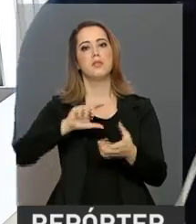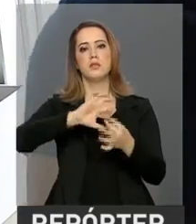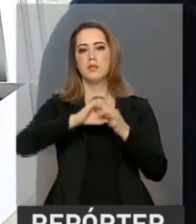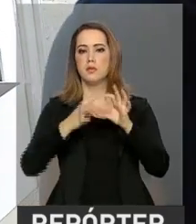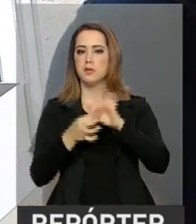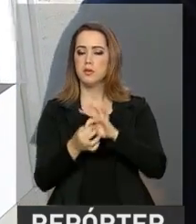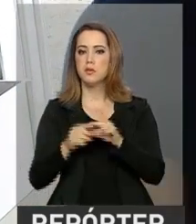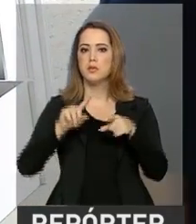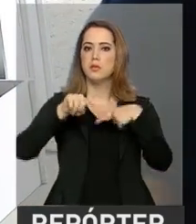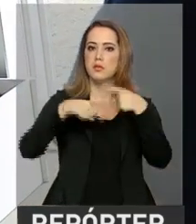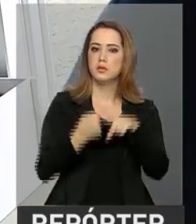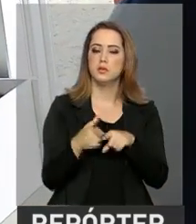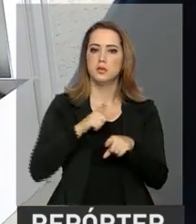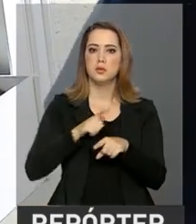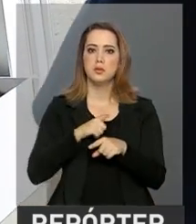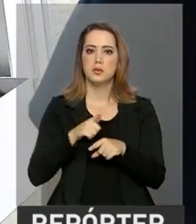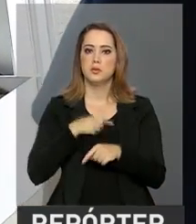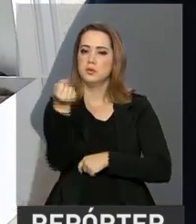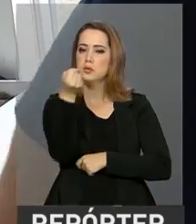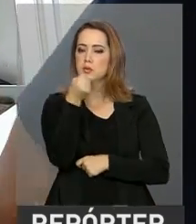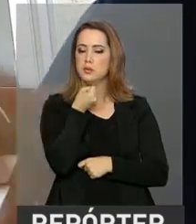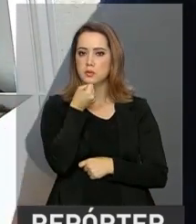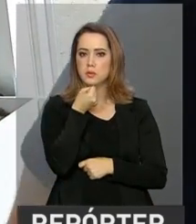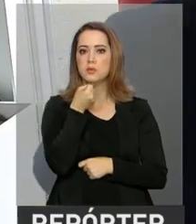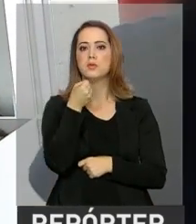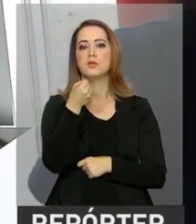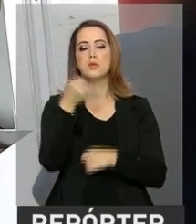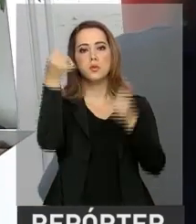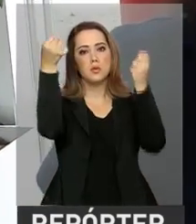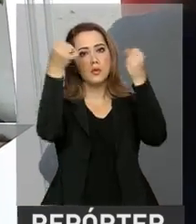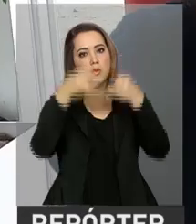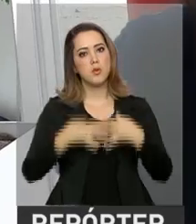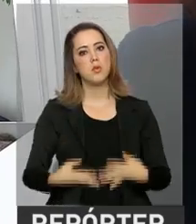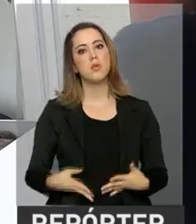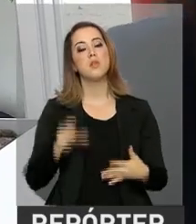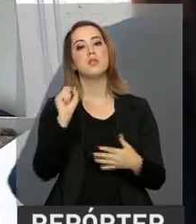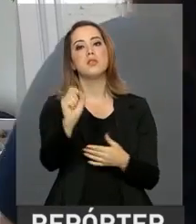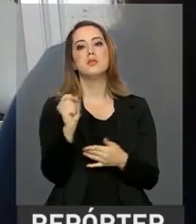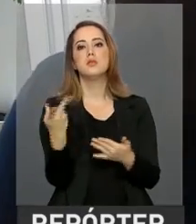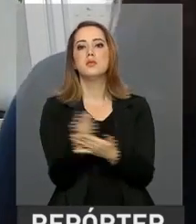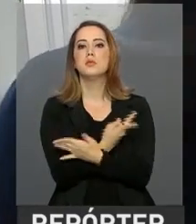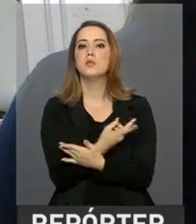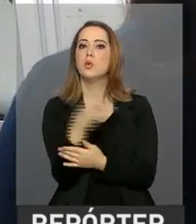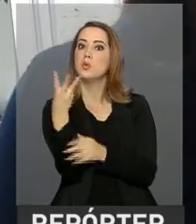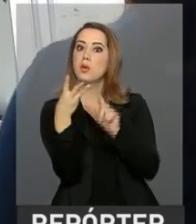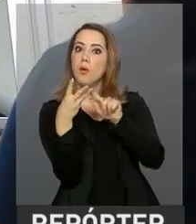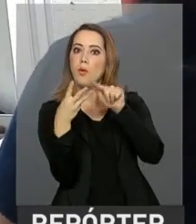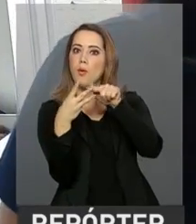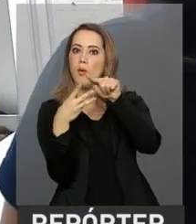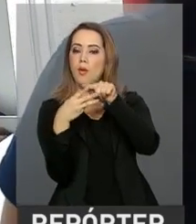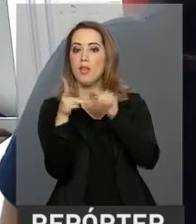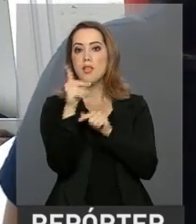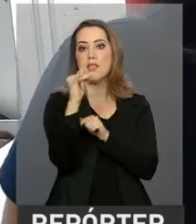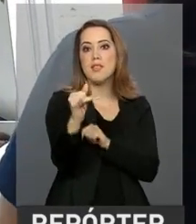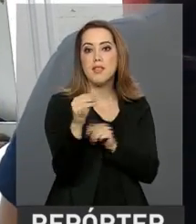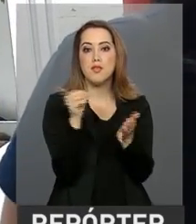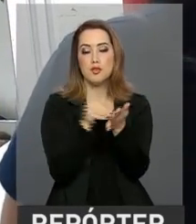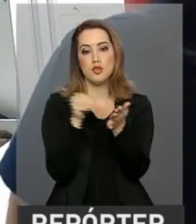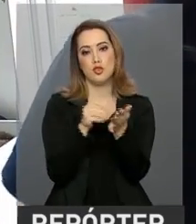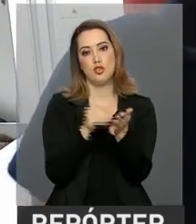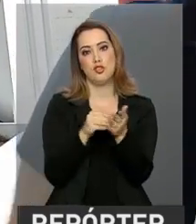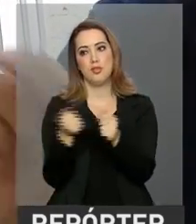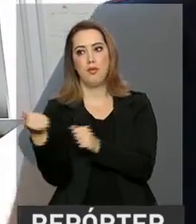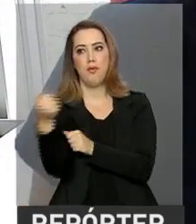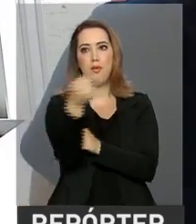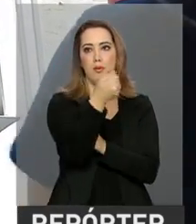jornalistas aqui no Rio Media Center, onde nós estamos no centro do Rio de Janeiro, para explicar como é que vão ser esses últimos 3 dias aí de revezamento da